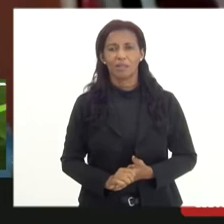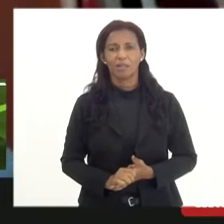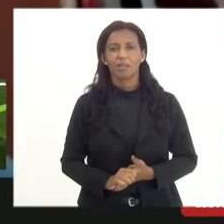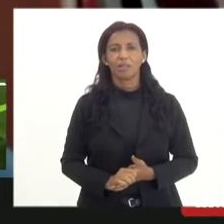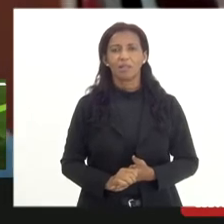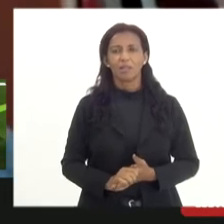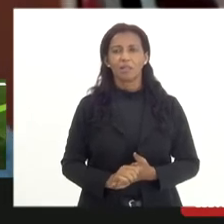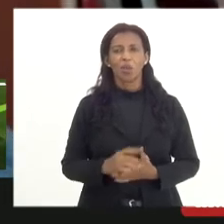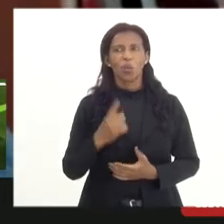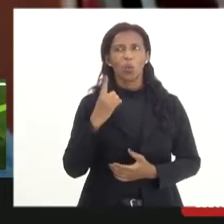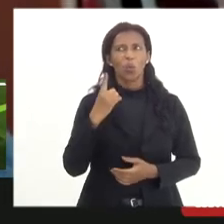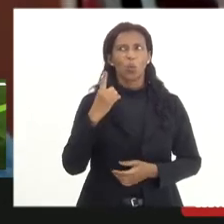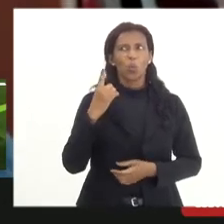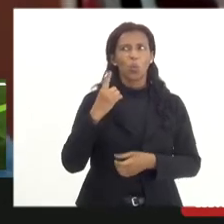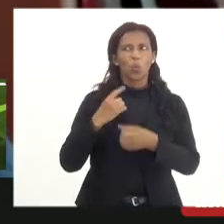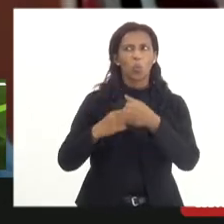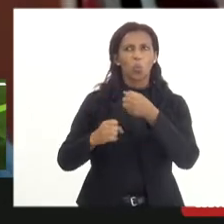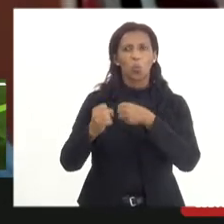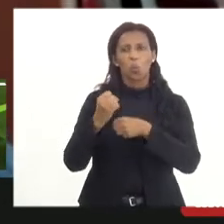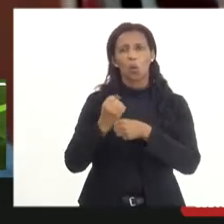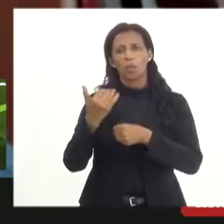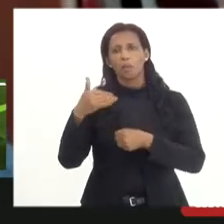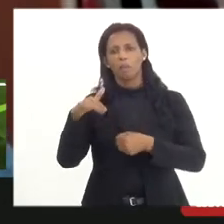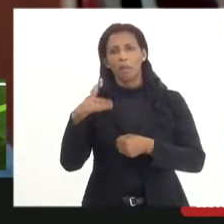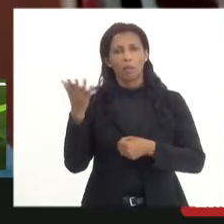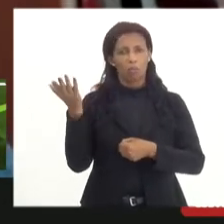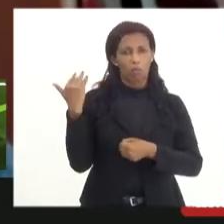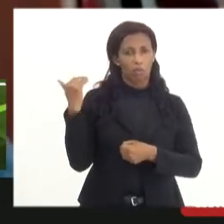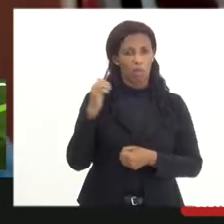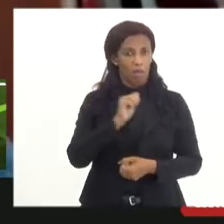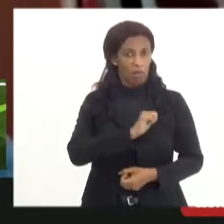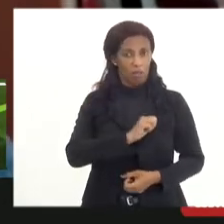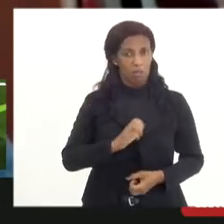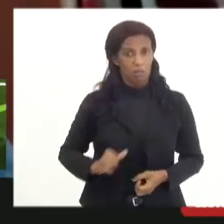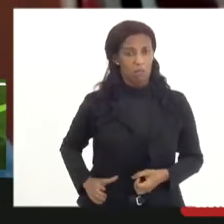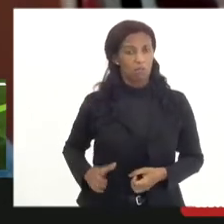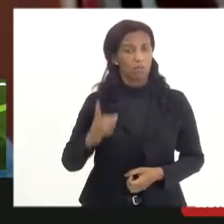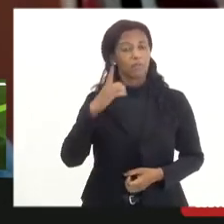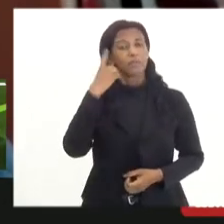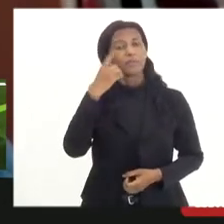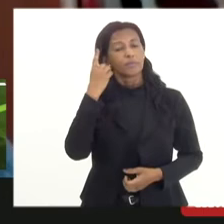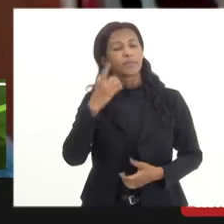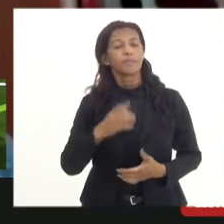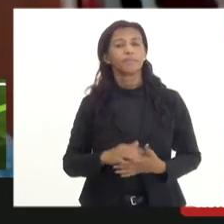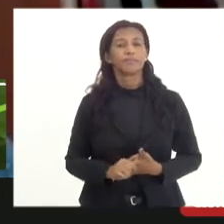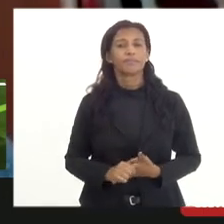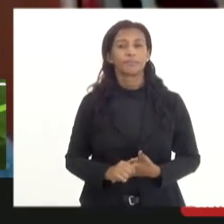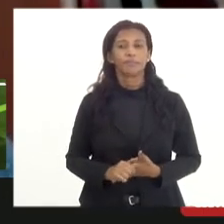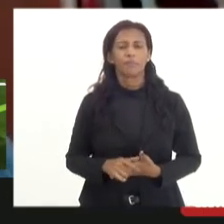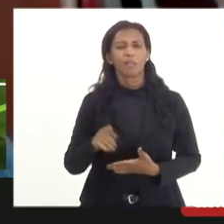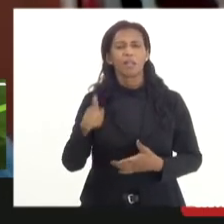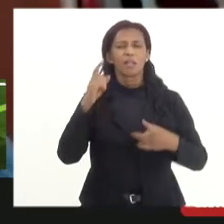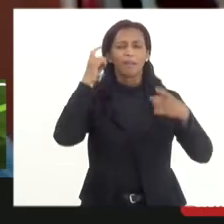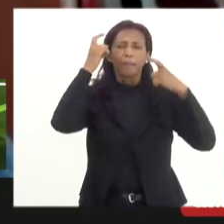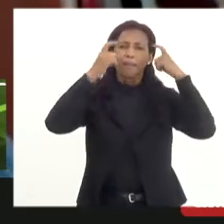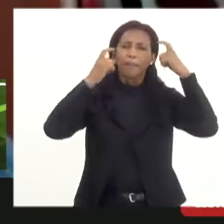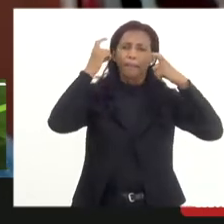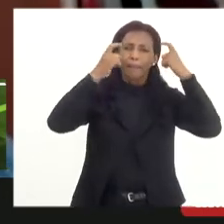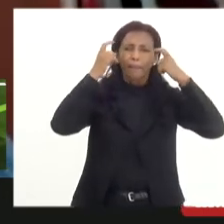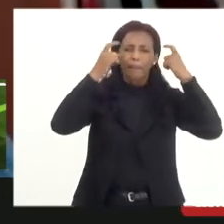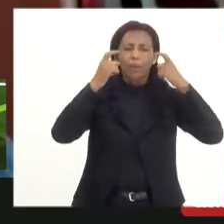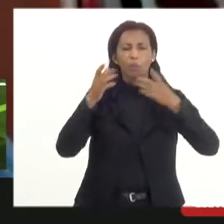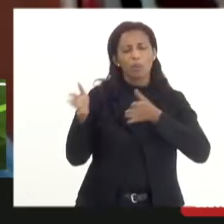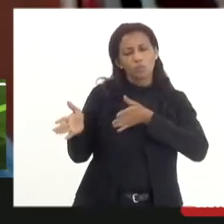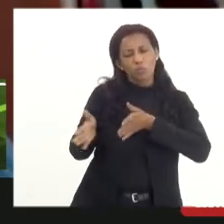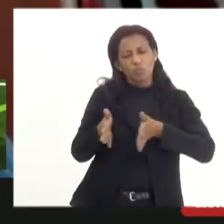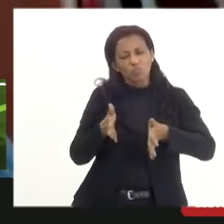há um ano e três meses atrás, o deputado André Siciliano, ele, preocupado com os rumos